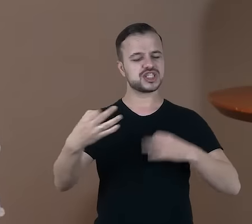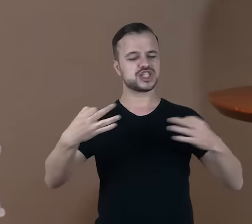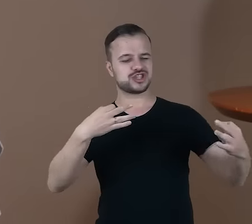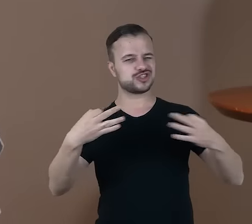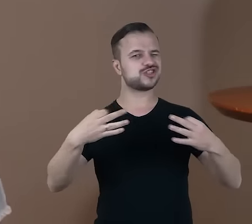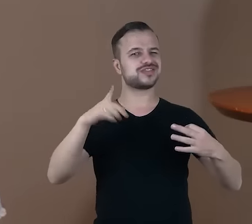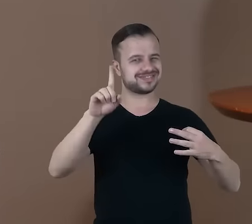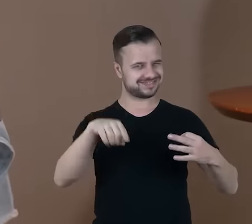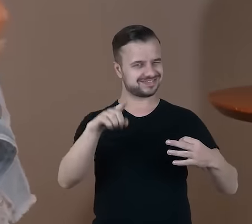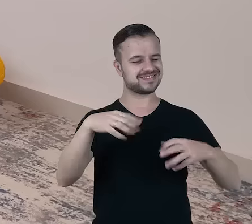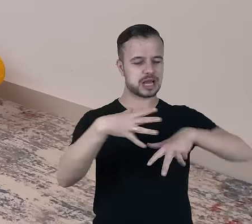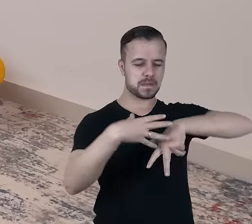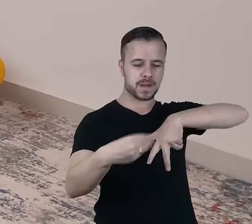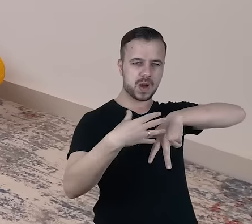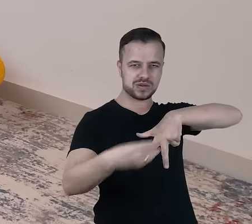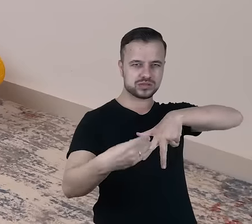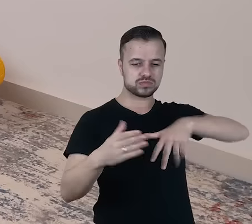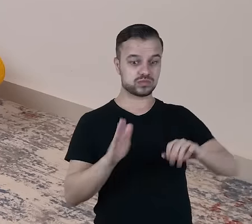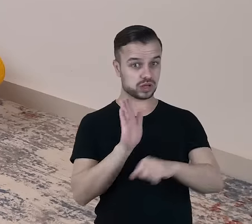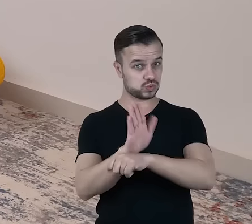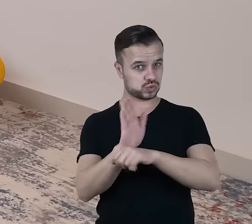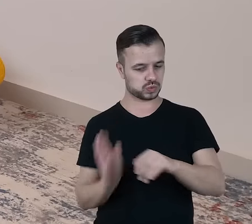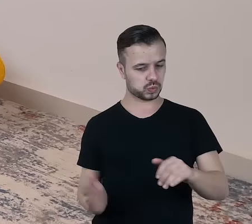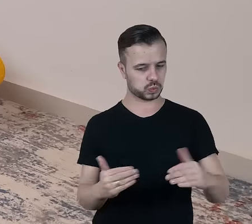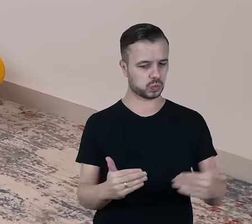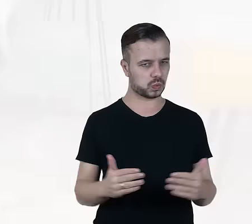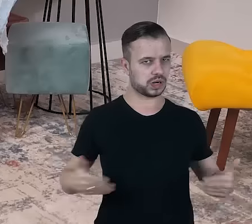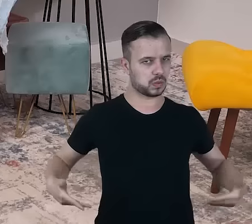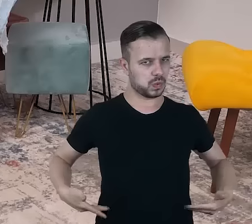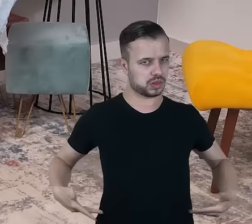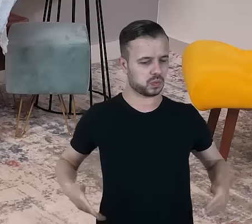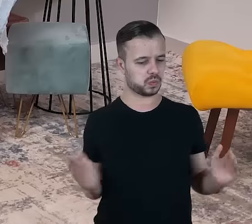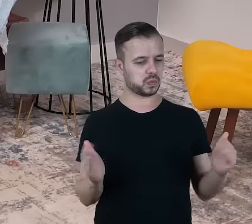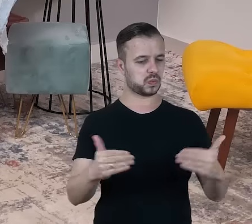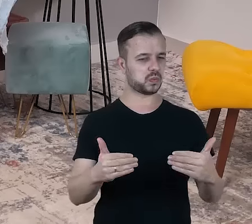style, ela ainda pode te ajudar a disfarçar o quadril se for o caso.